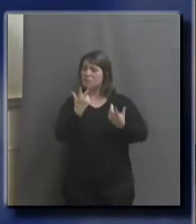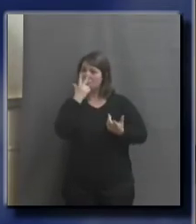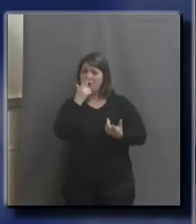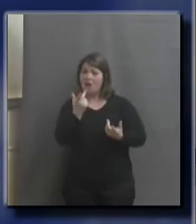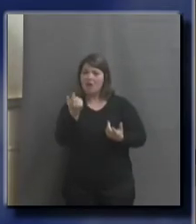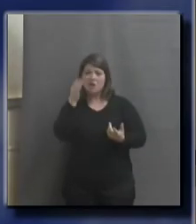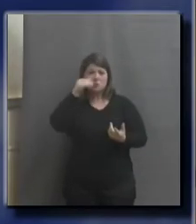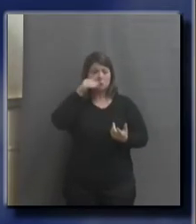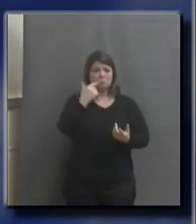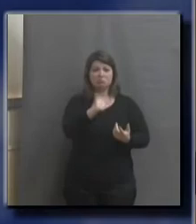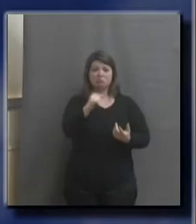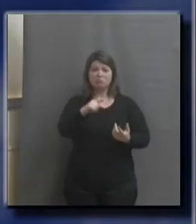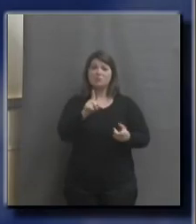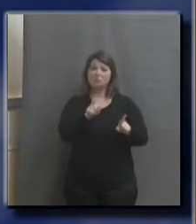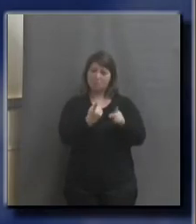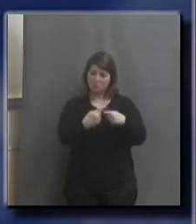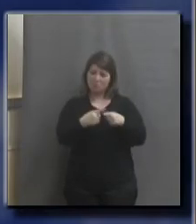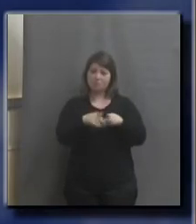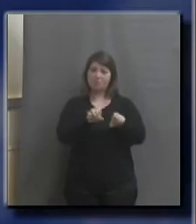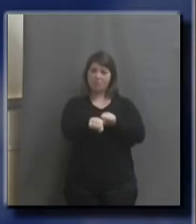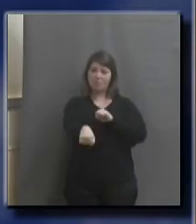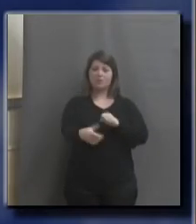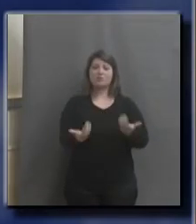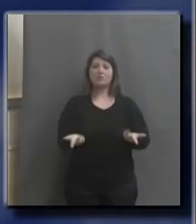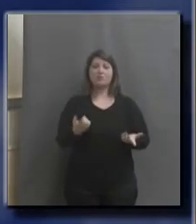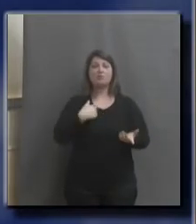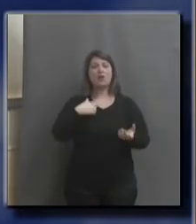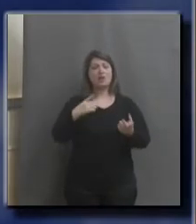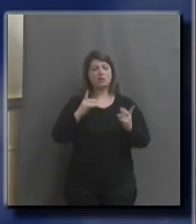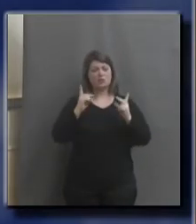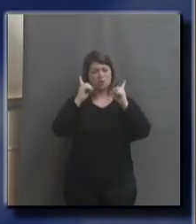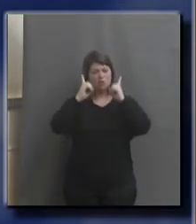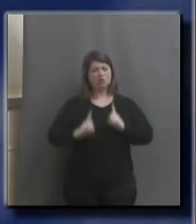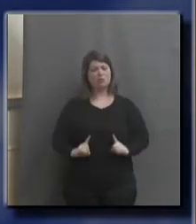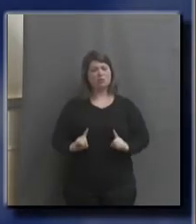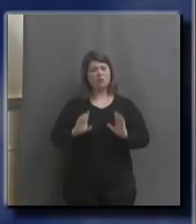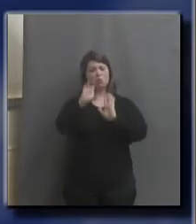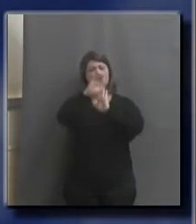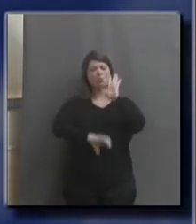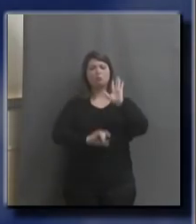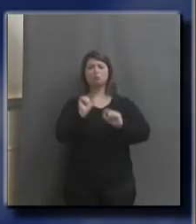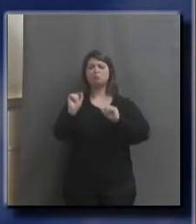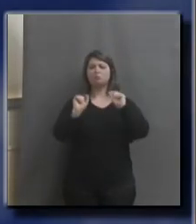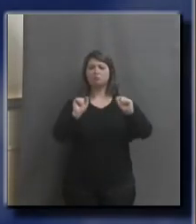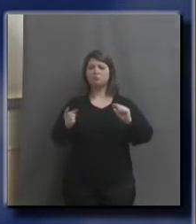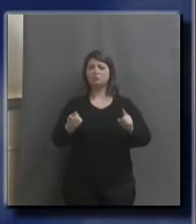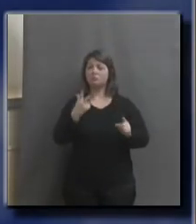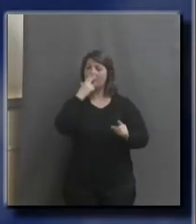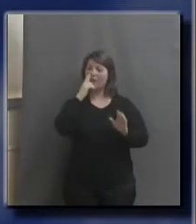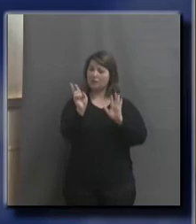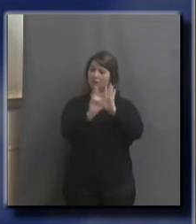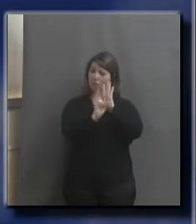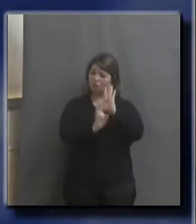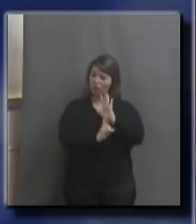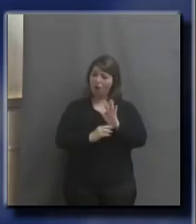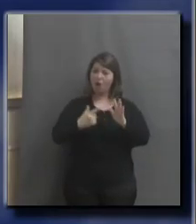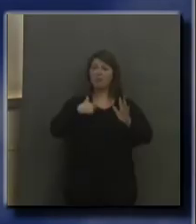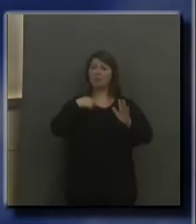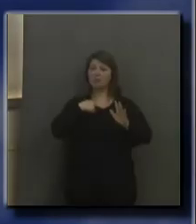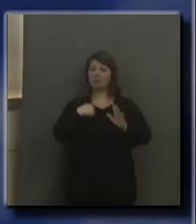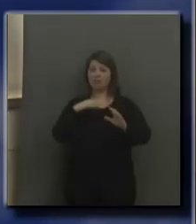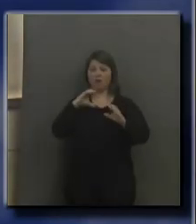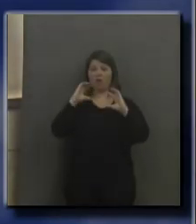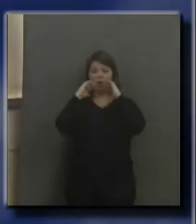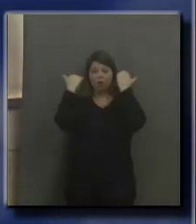não estão tão ligados à formação. Então, o que são diretrizes curriculares, né? Elas são normas estabelecidas pelo